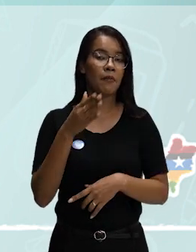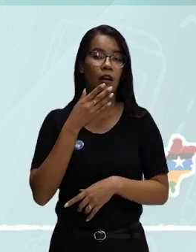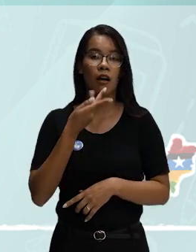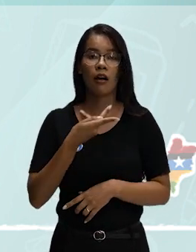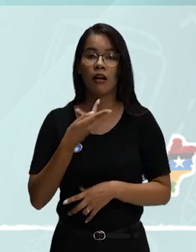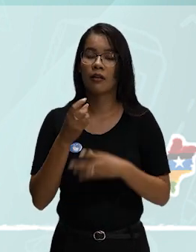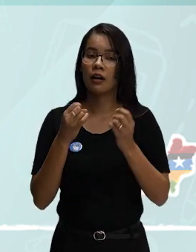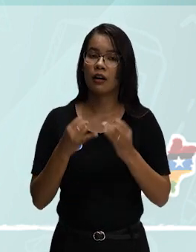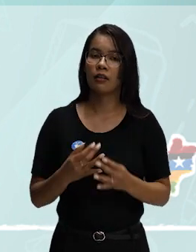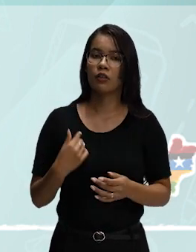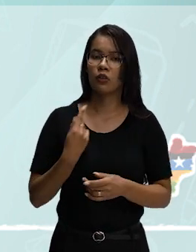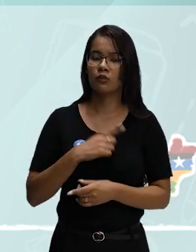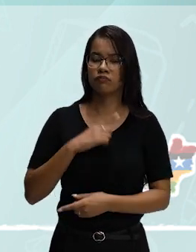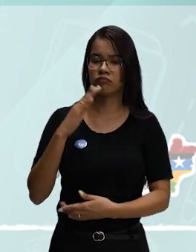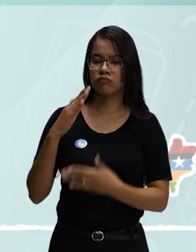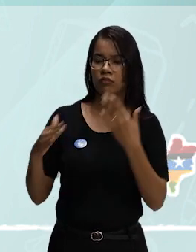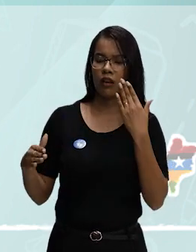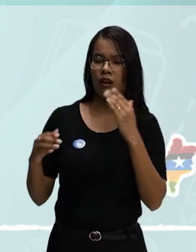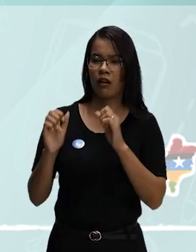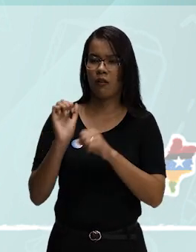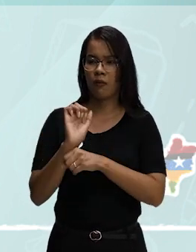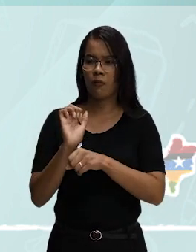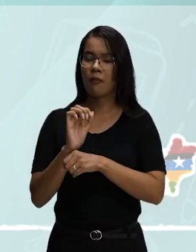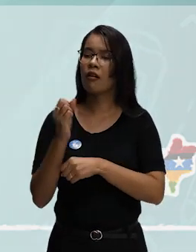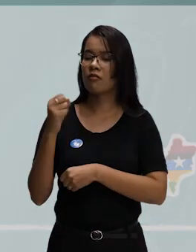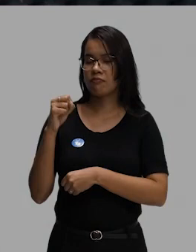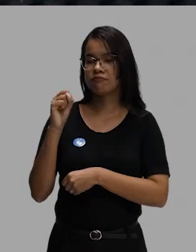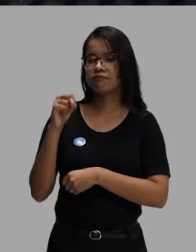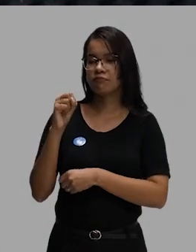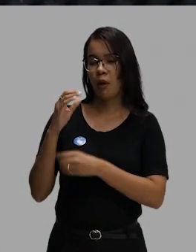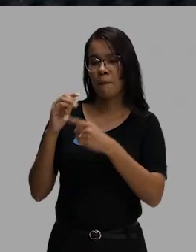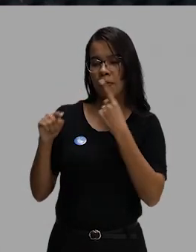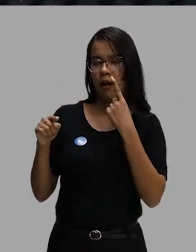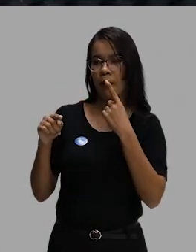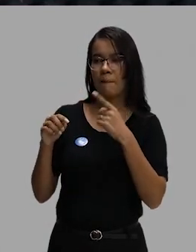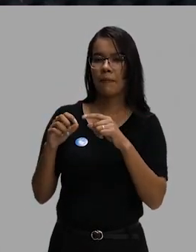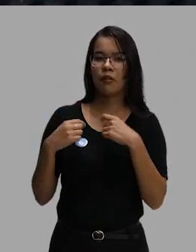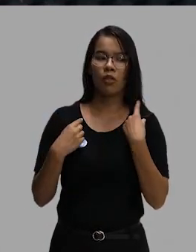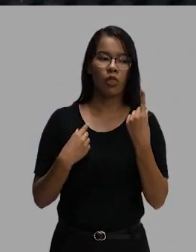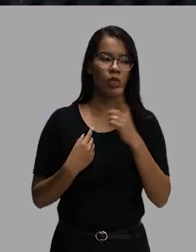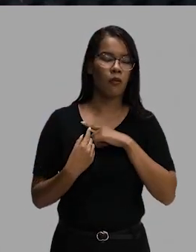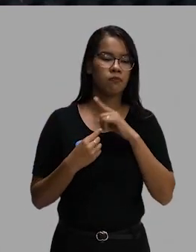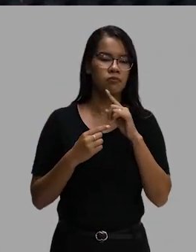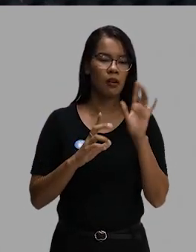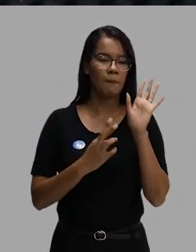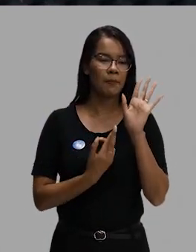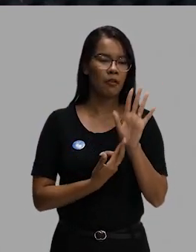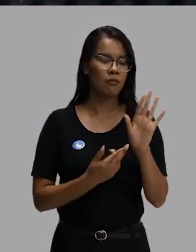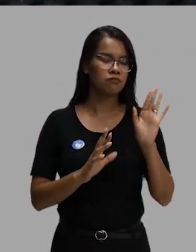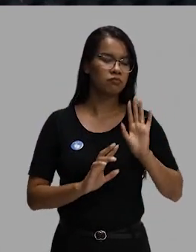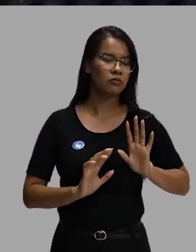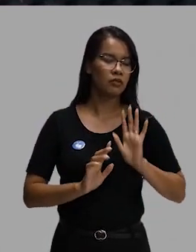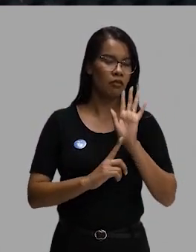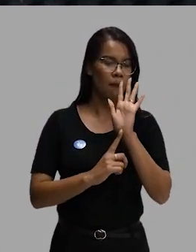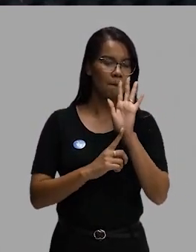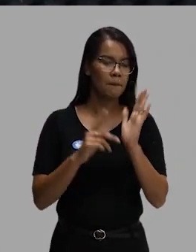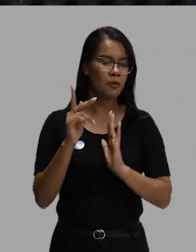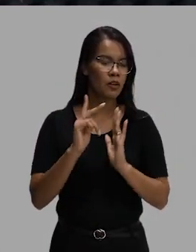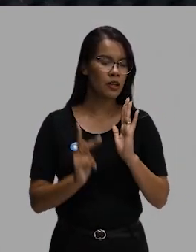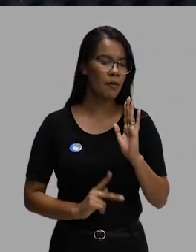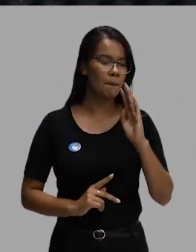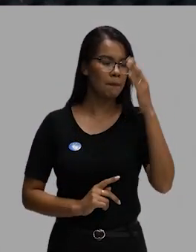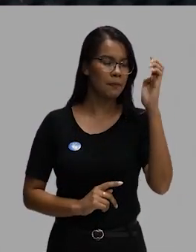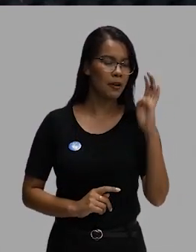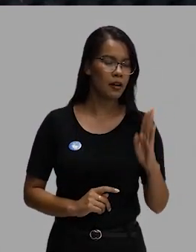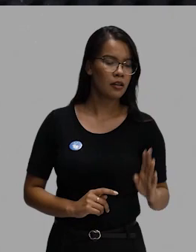Vamos. Vamos apresentar uma arte mais voltada para o Brasil? Vamos. Vamos apresentar poesia, textos literários